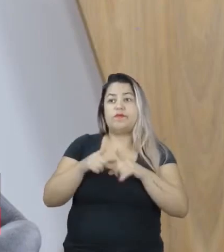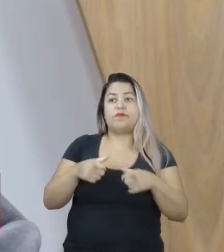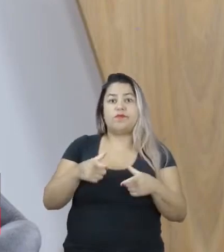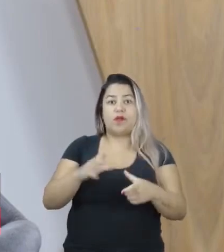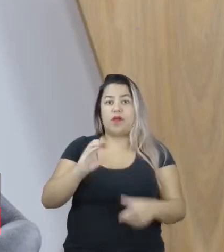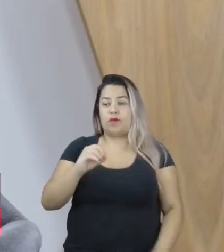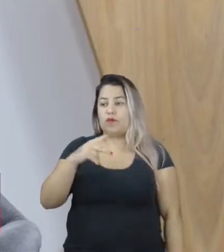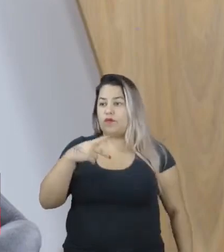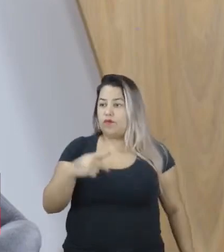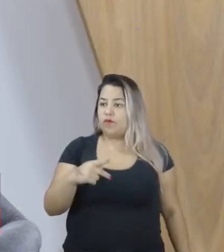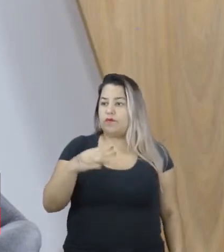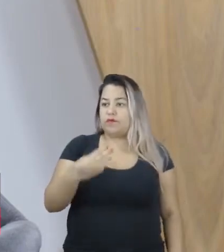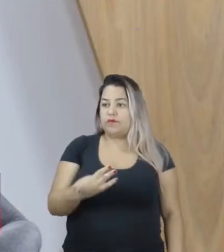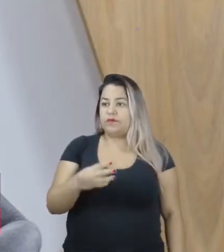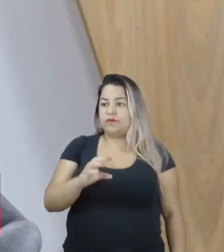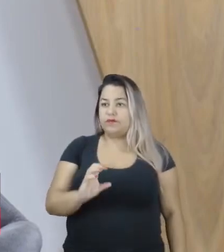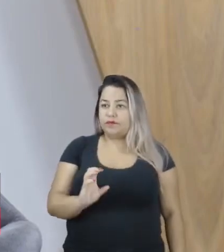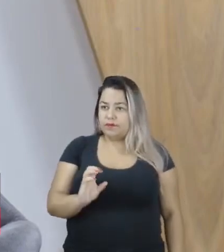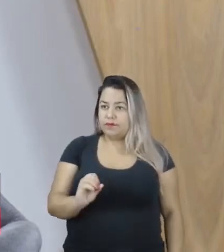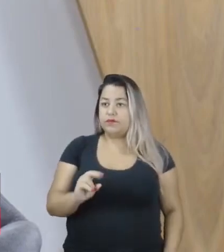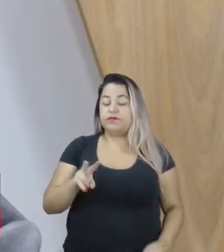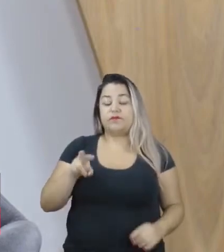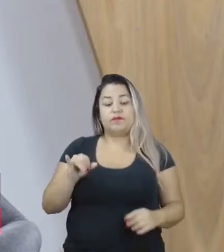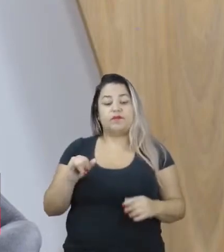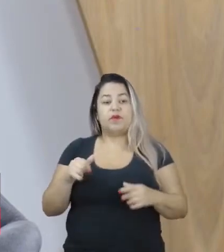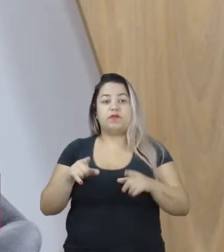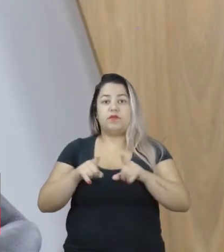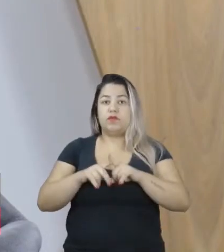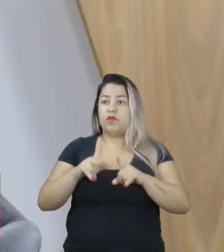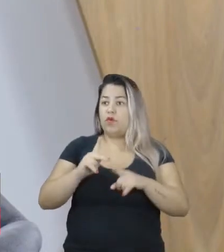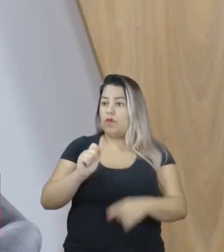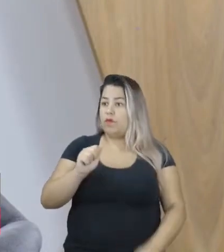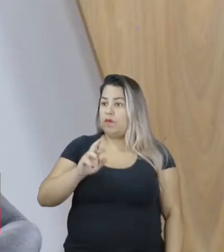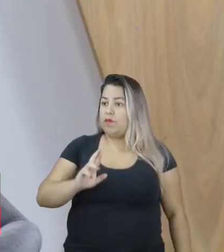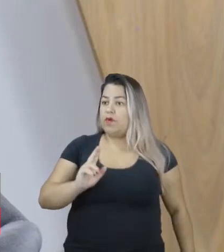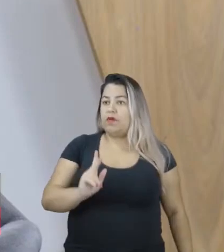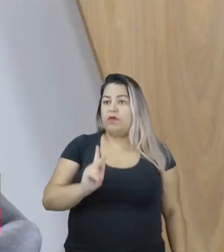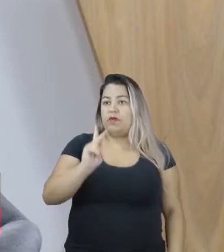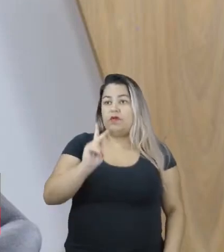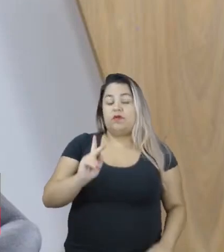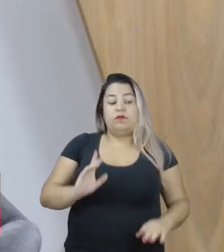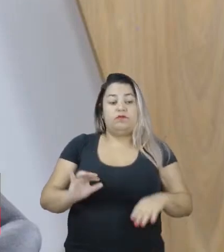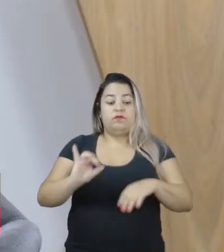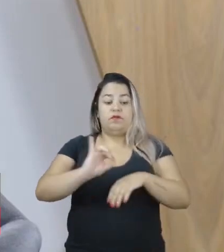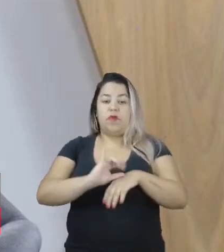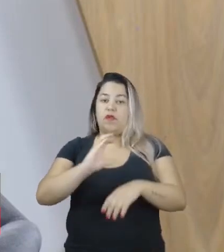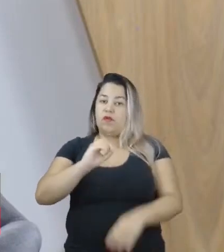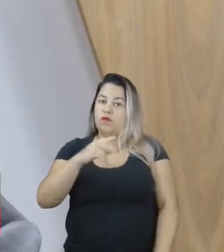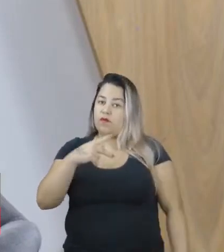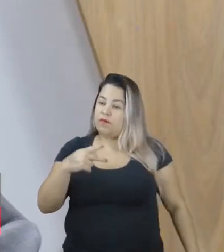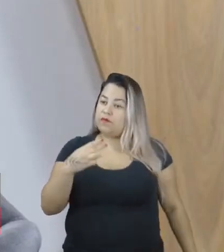COP 30, né? Vai ser a área que vai ter o parque, vai ter o centro de convenções para a COP 30.